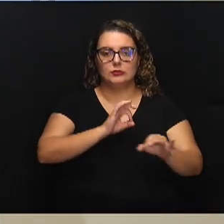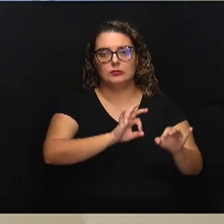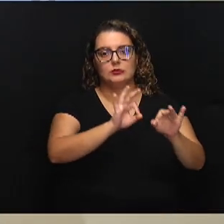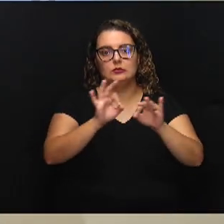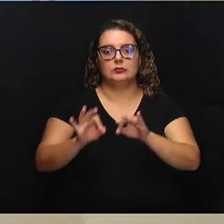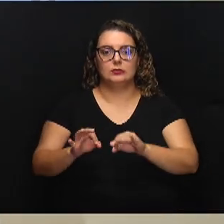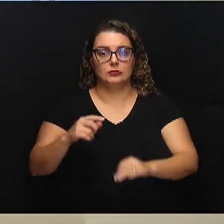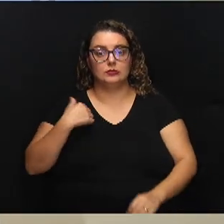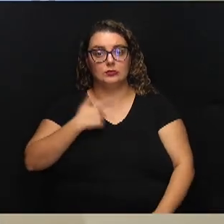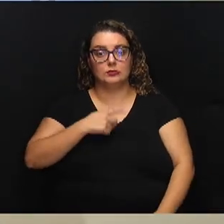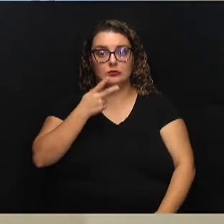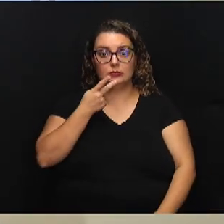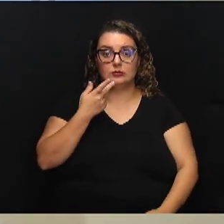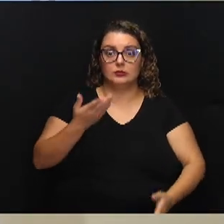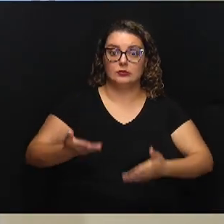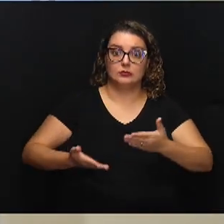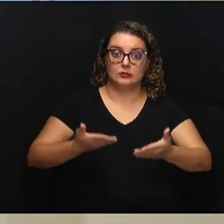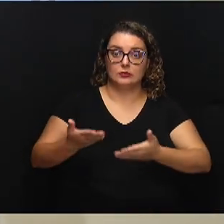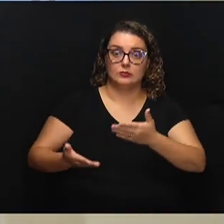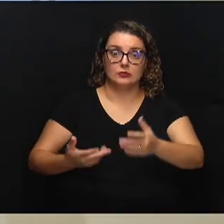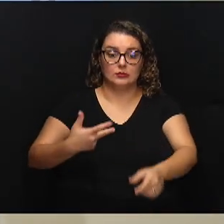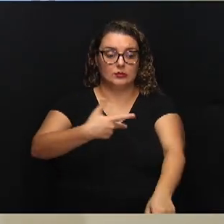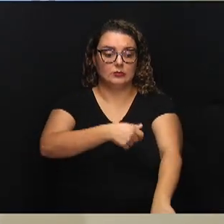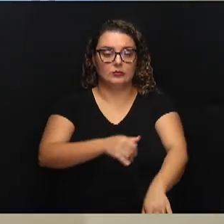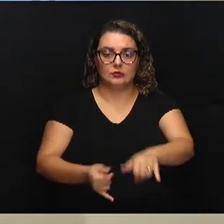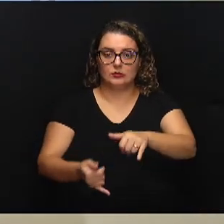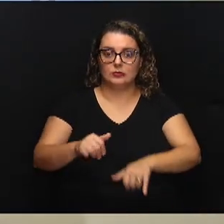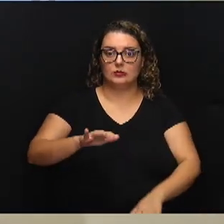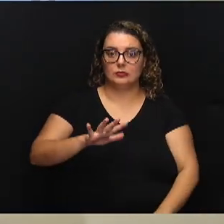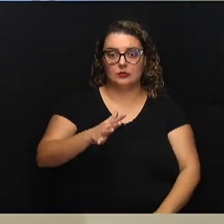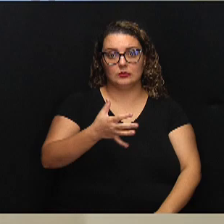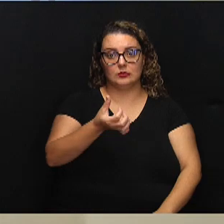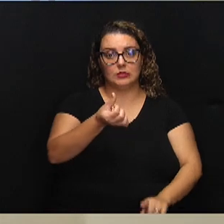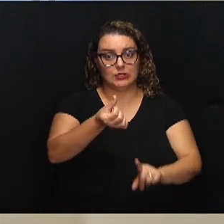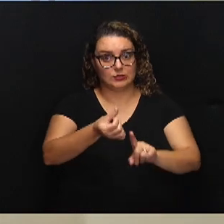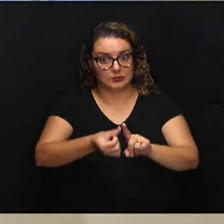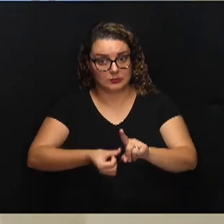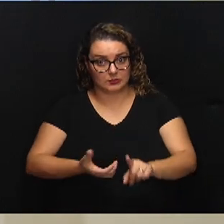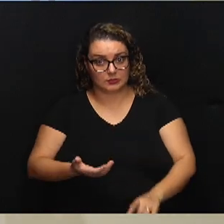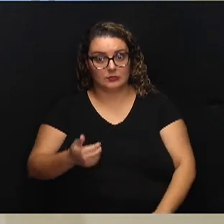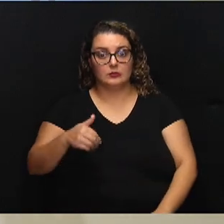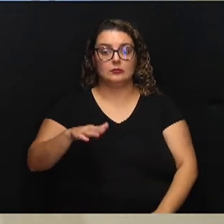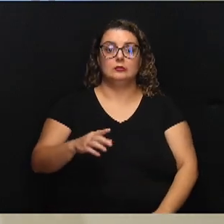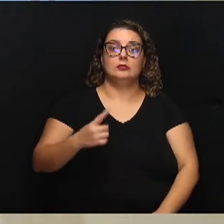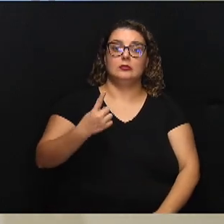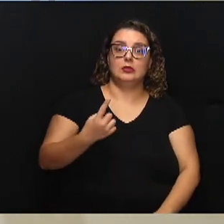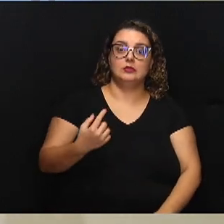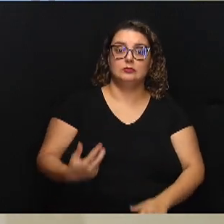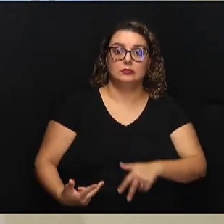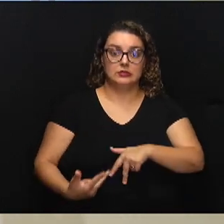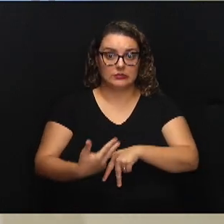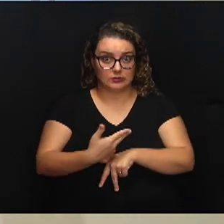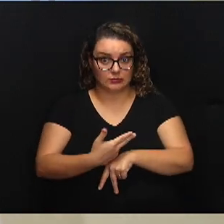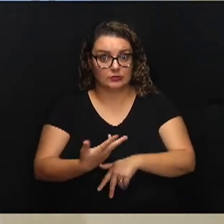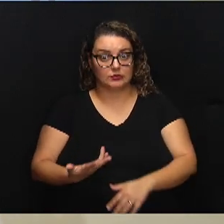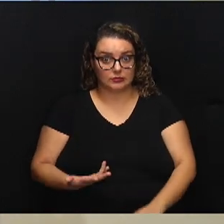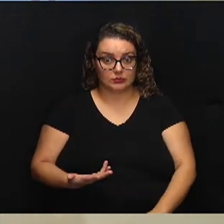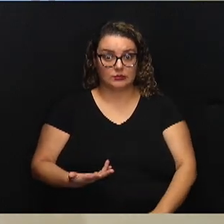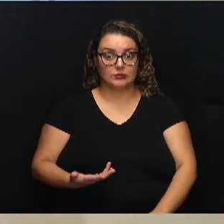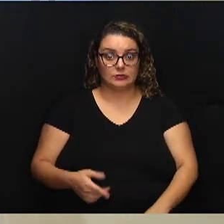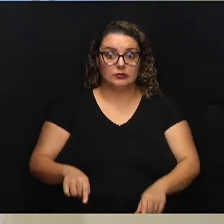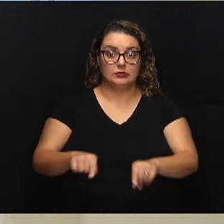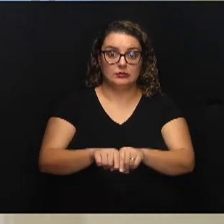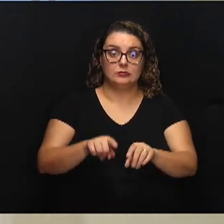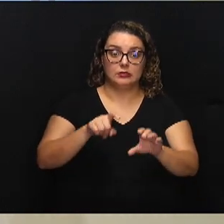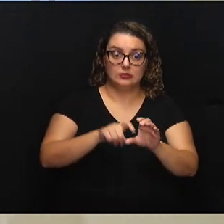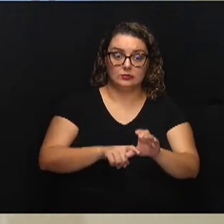a gente está falando aí de um tratamento com quimioterapia que dura cerca de 6 meses, mais uma cirurgia. E ainda,